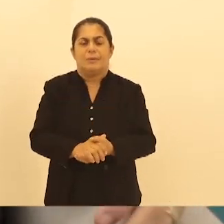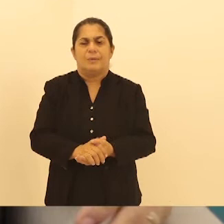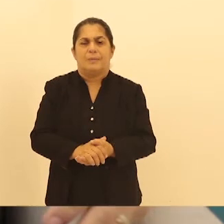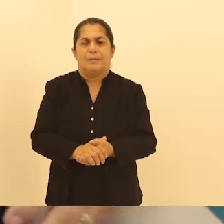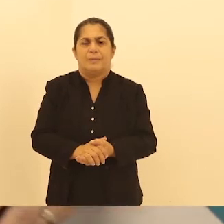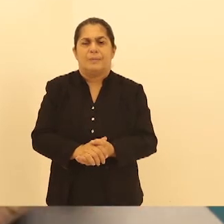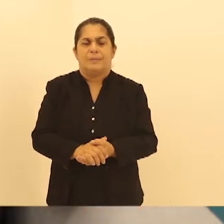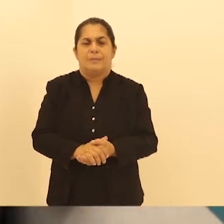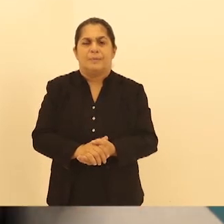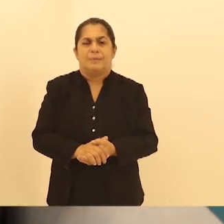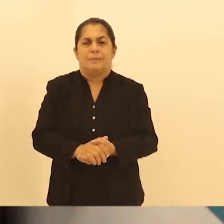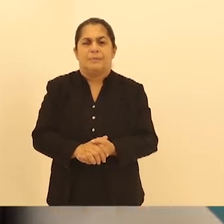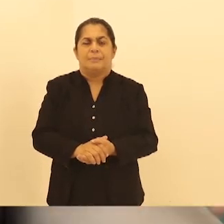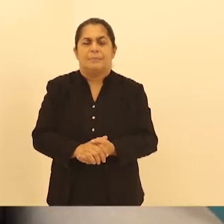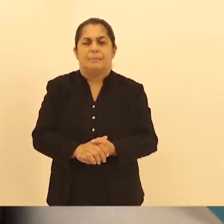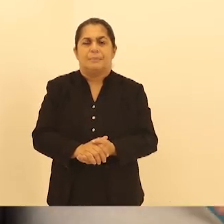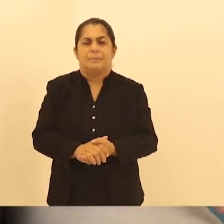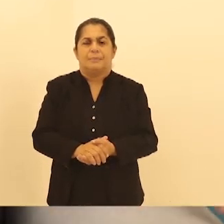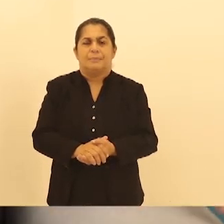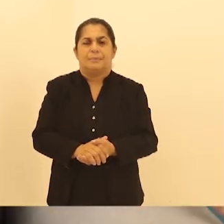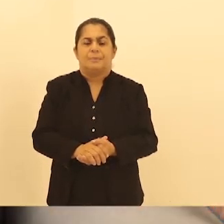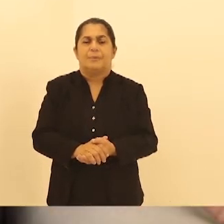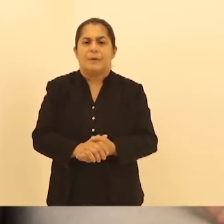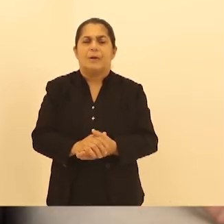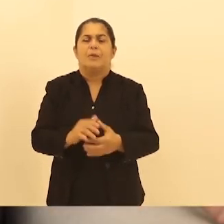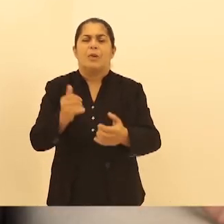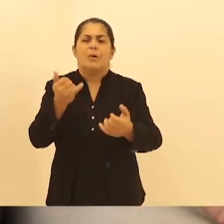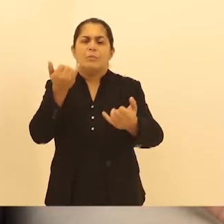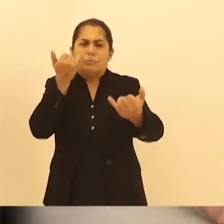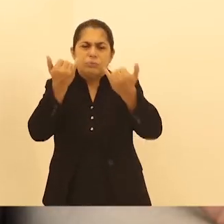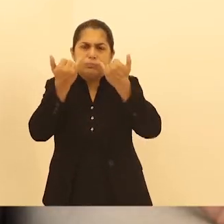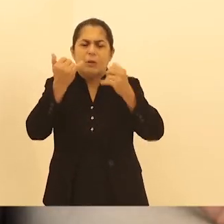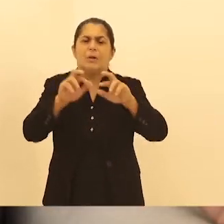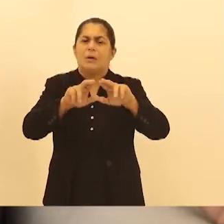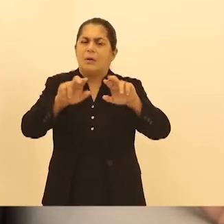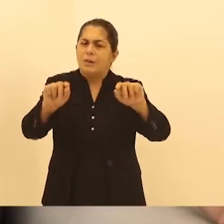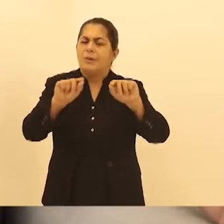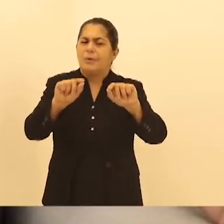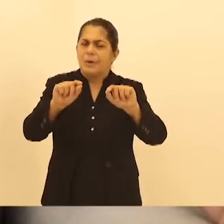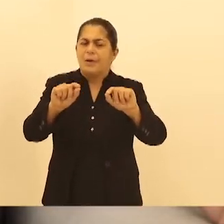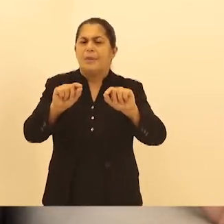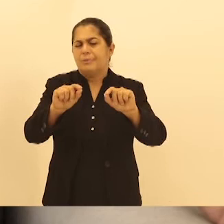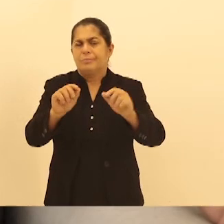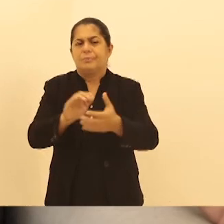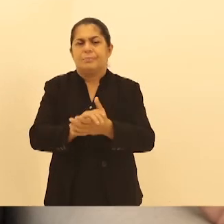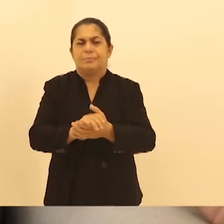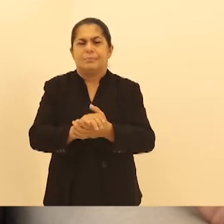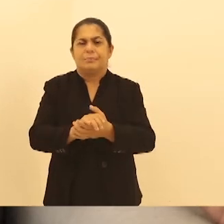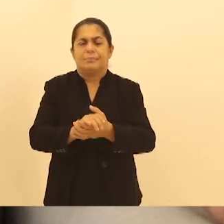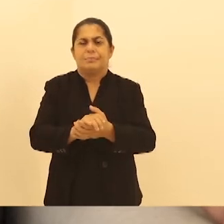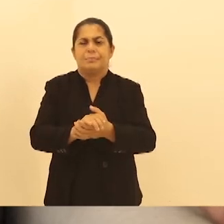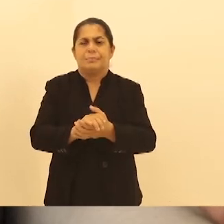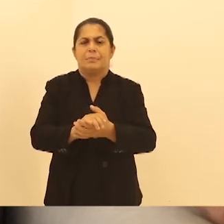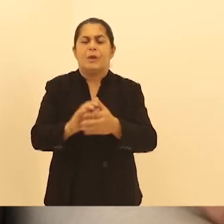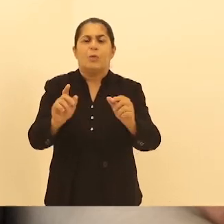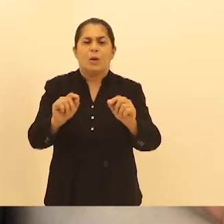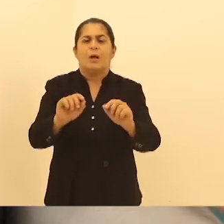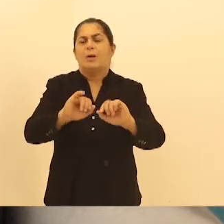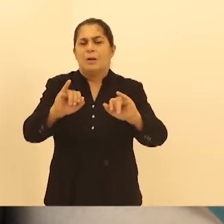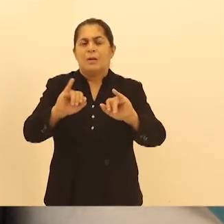com os canais de comunicação normais da nossa